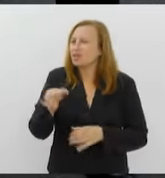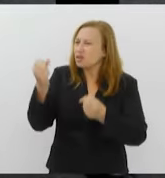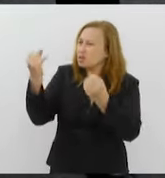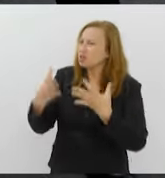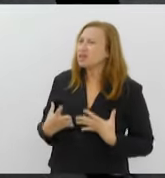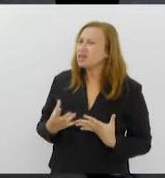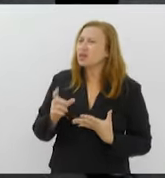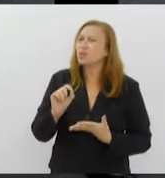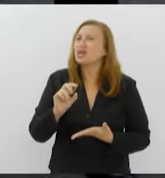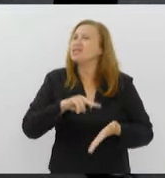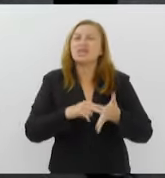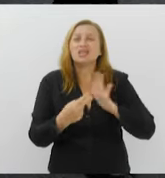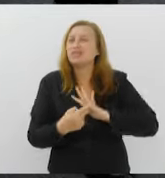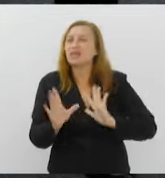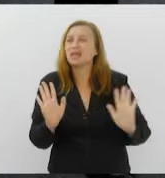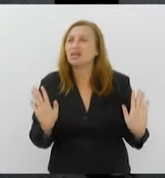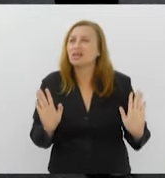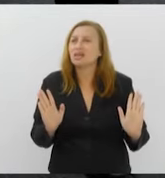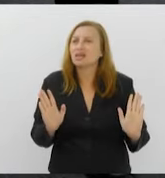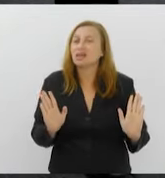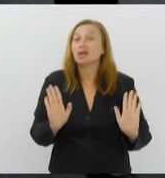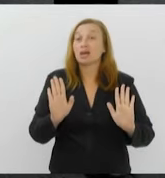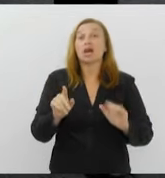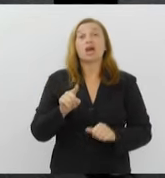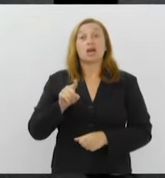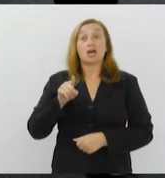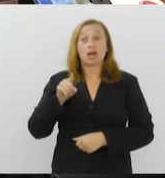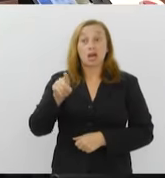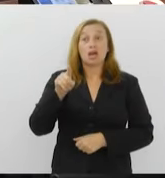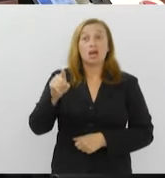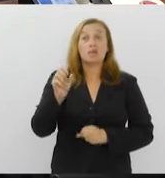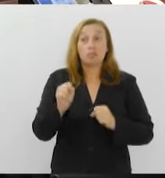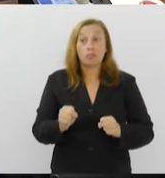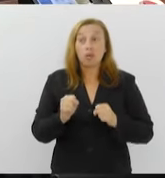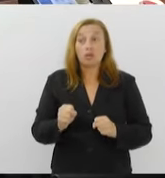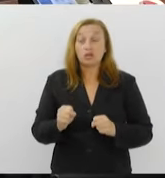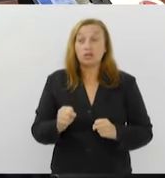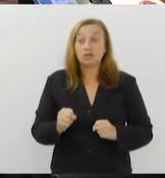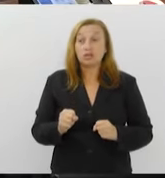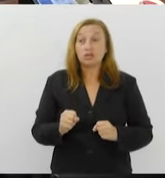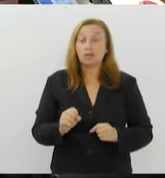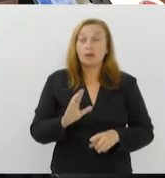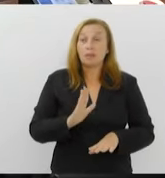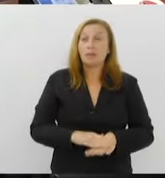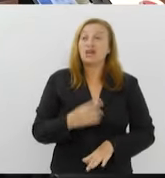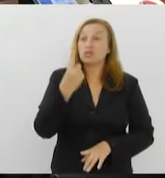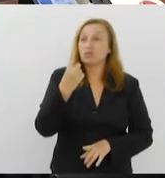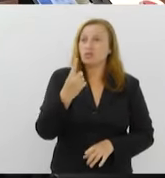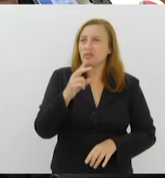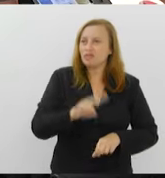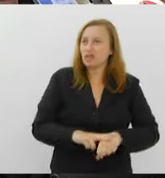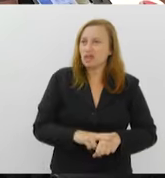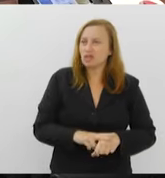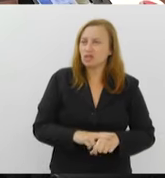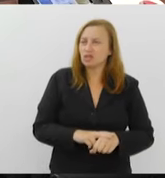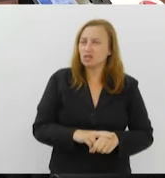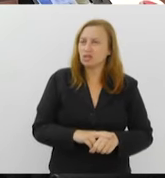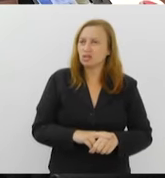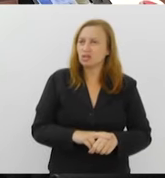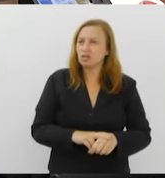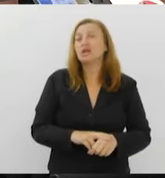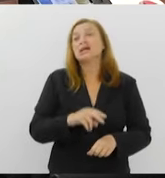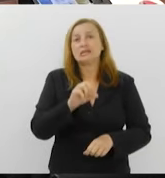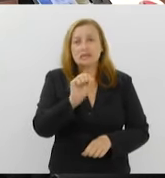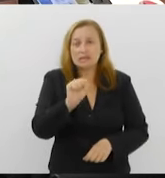afinal, o que, que é, o que, apenas, que não é. Apenas que ele possa ser reconduzido mais uma vez. Não, mas isso foi o que a gente votou na CCJ.